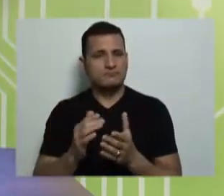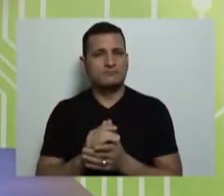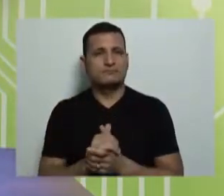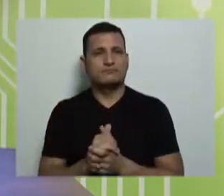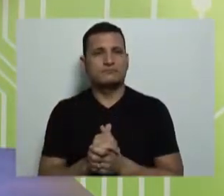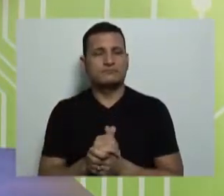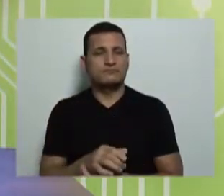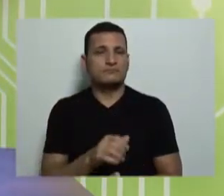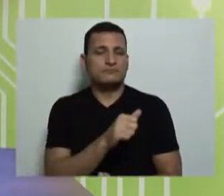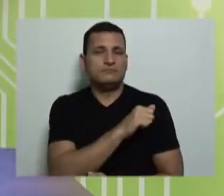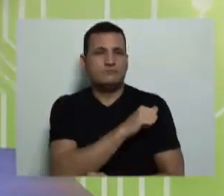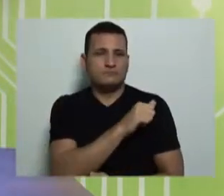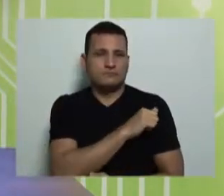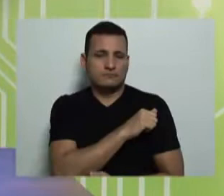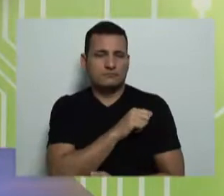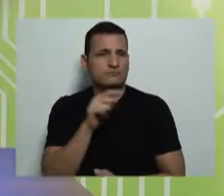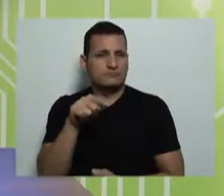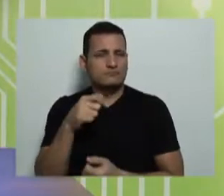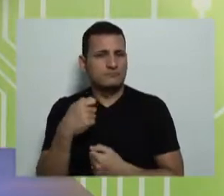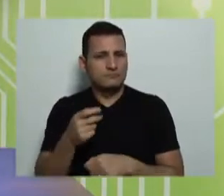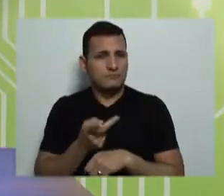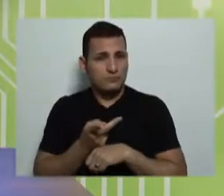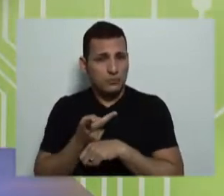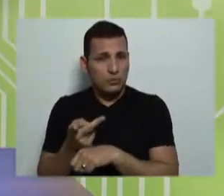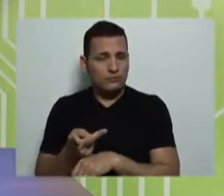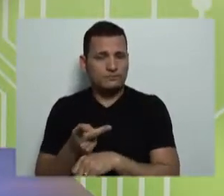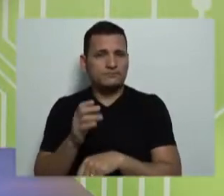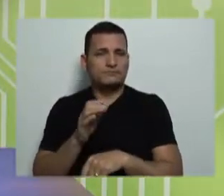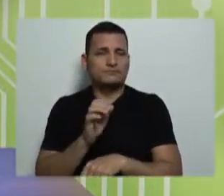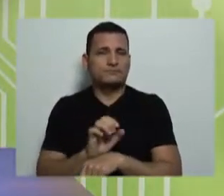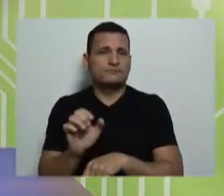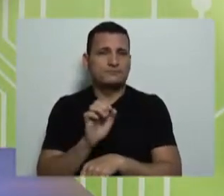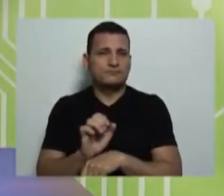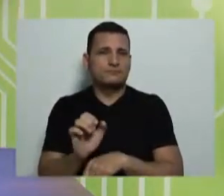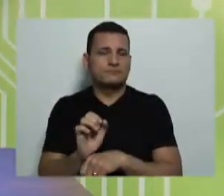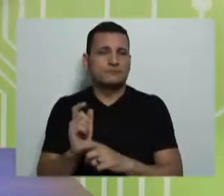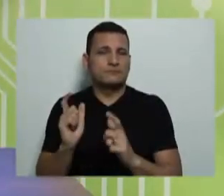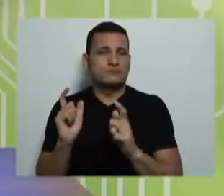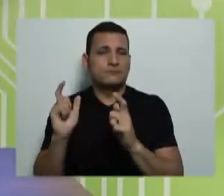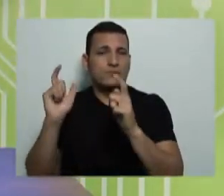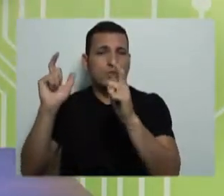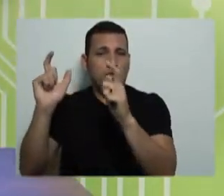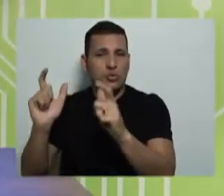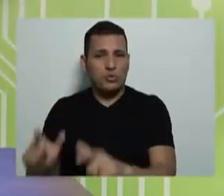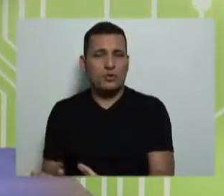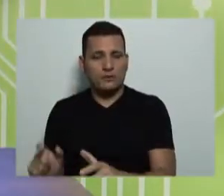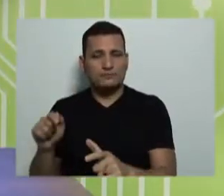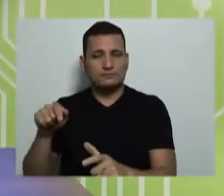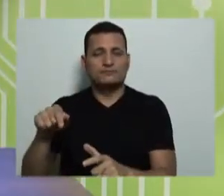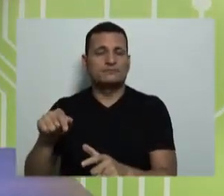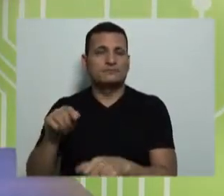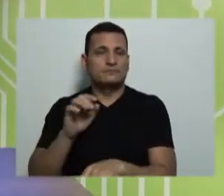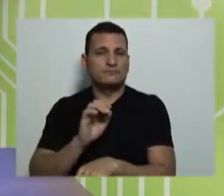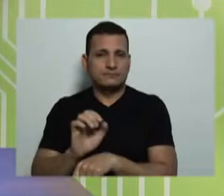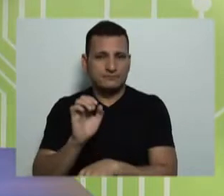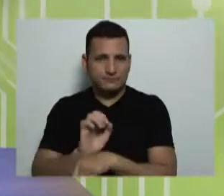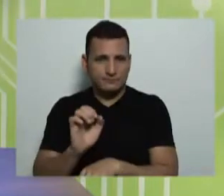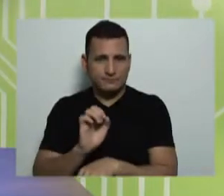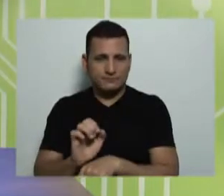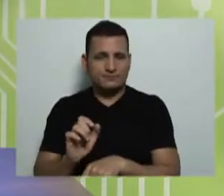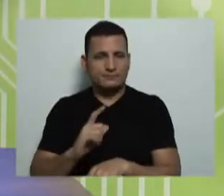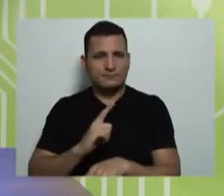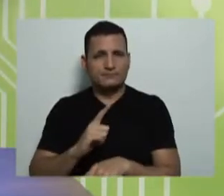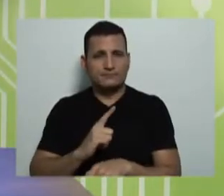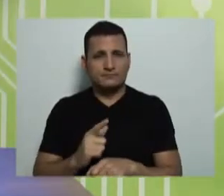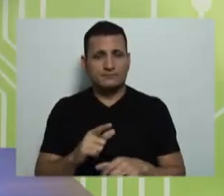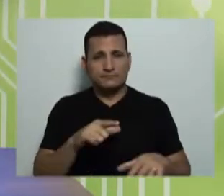o nosso aluno vai ter que procurar estágio em locais onde esse estágio que ele vai desenvolver tem a